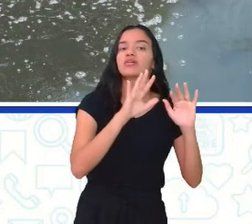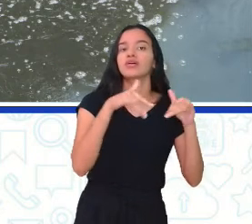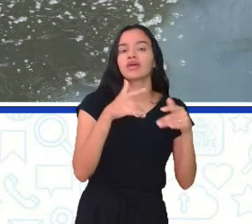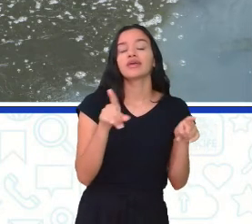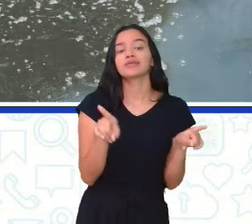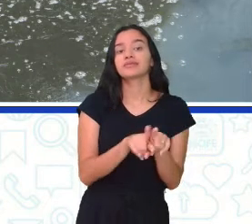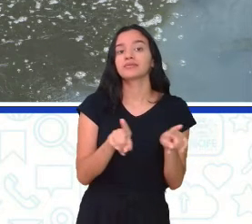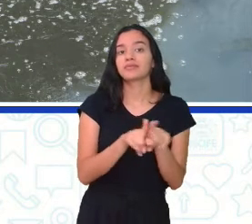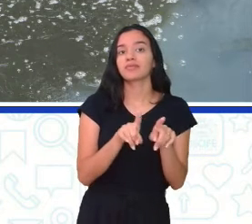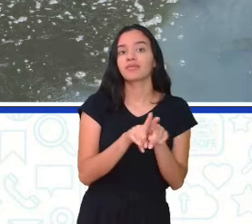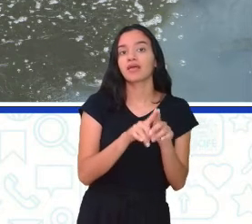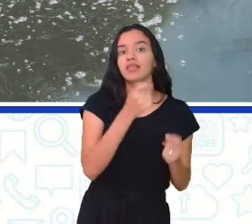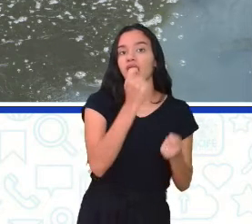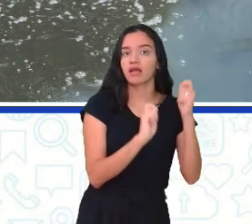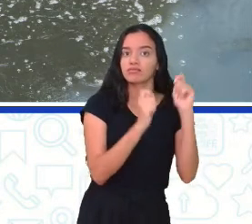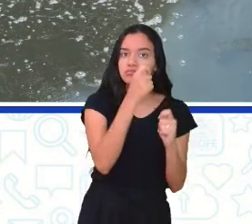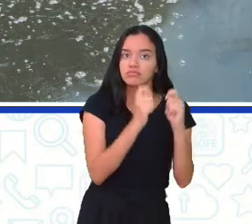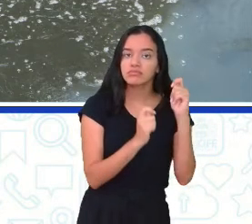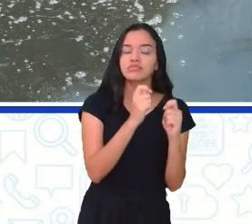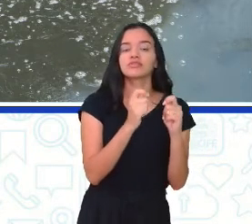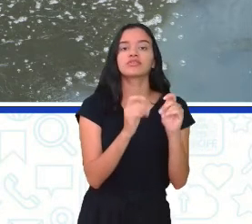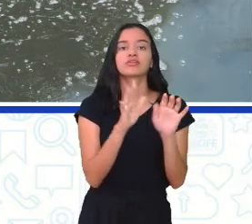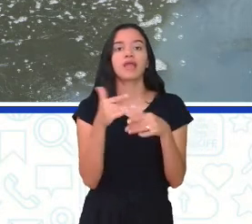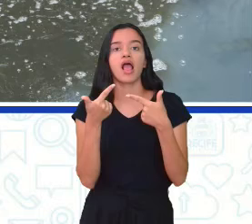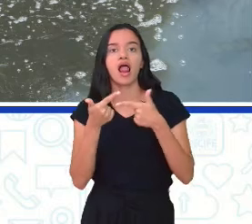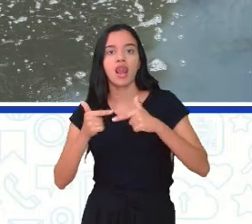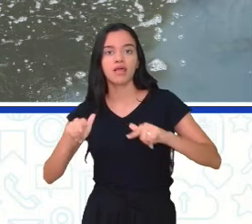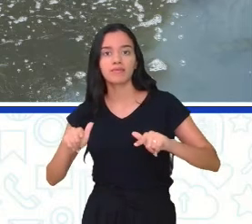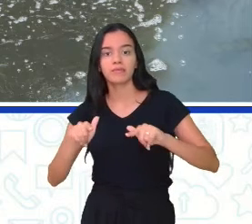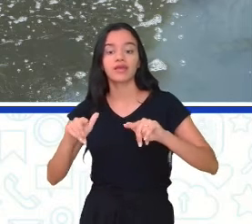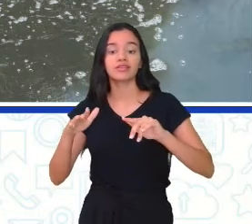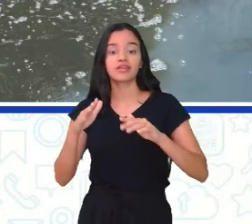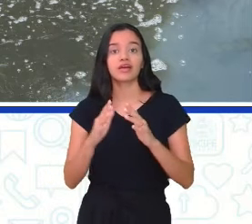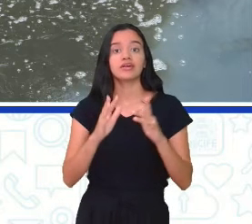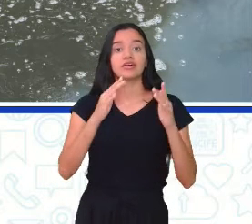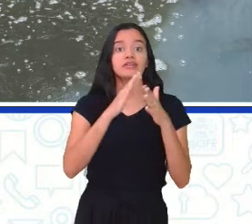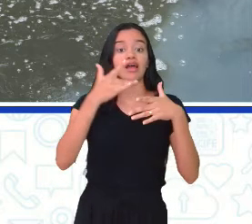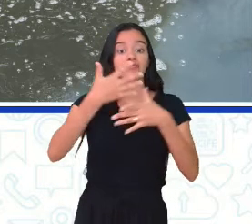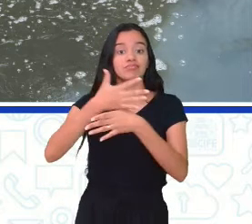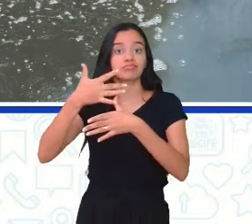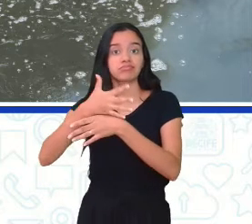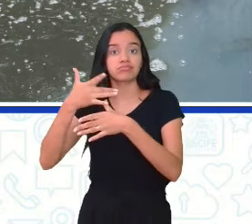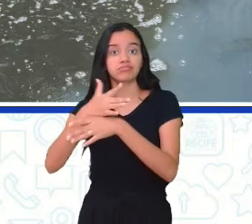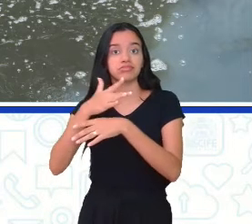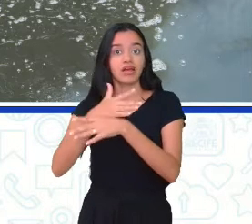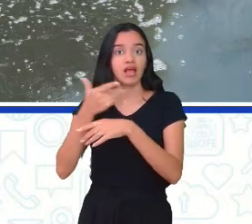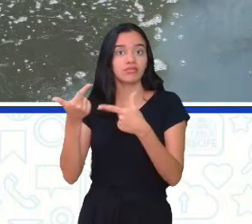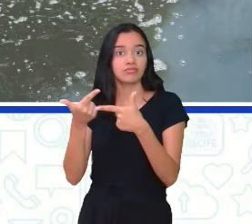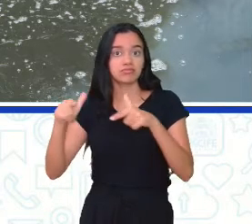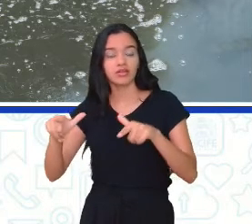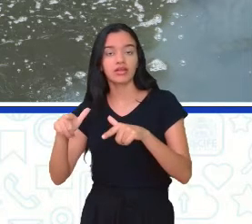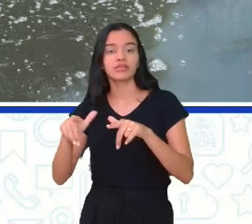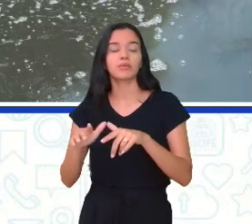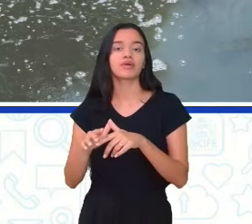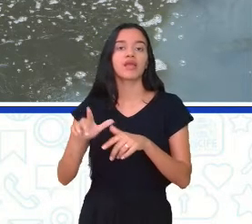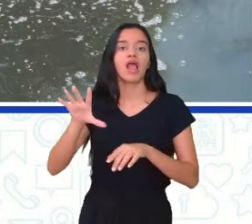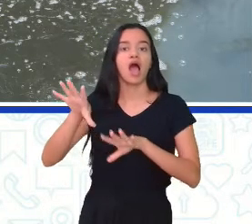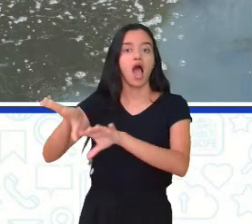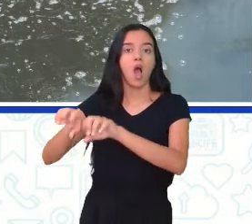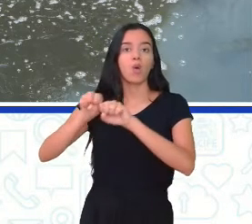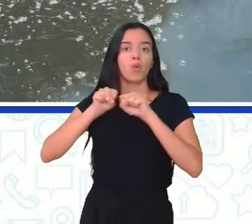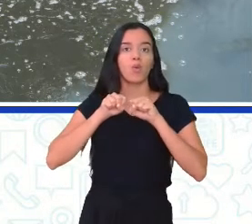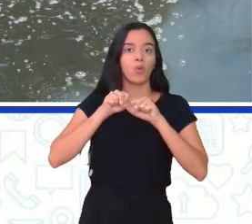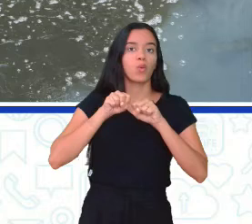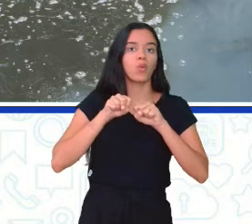das indústrias, enfim. A limpeza urbana, ou seja, o recolhimento de